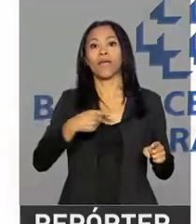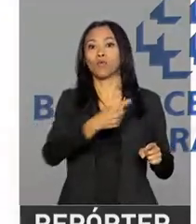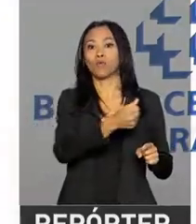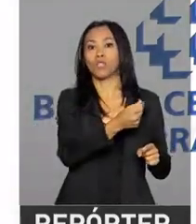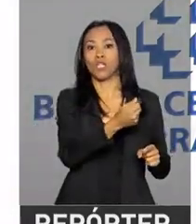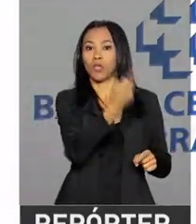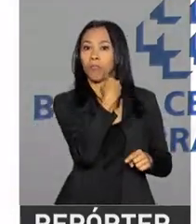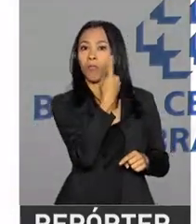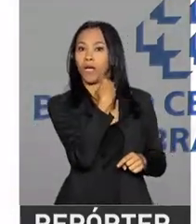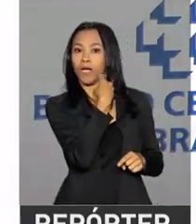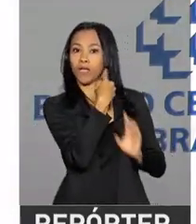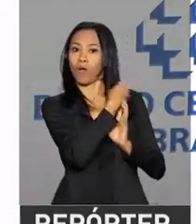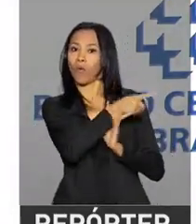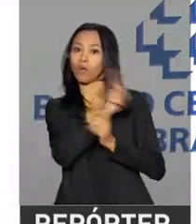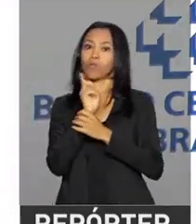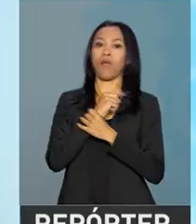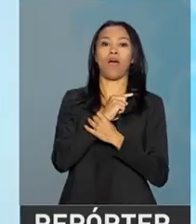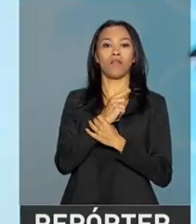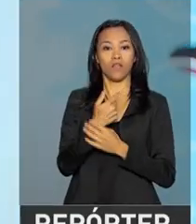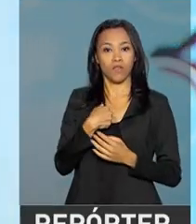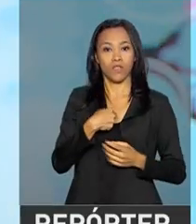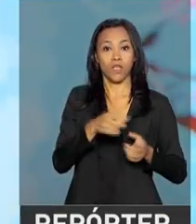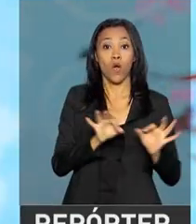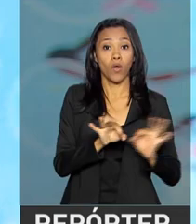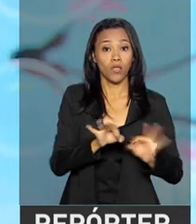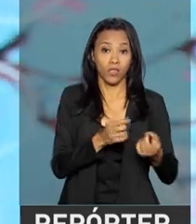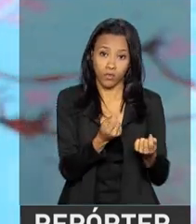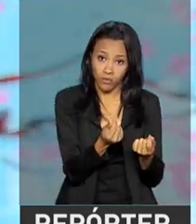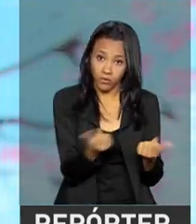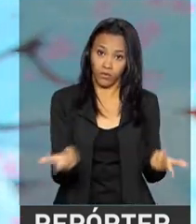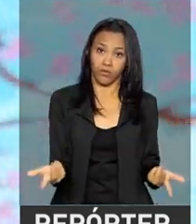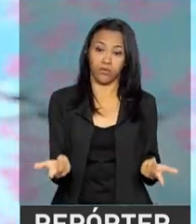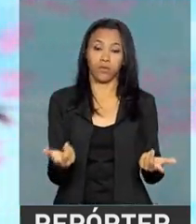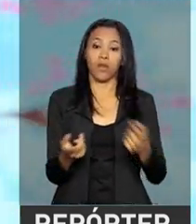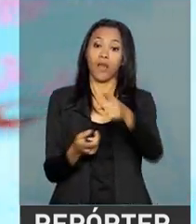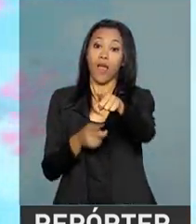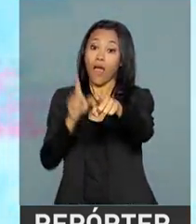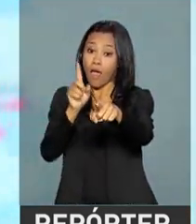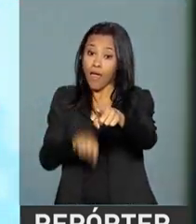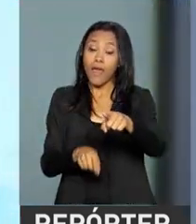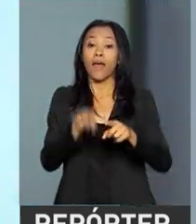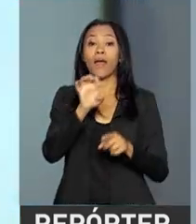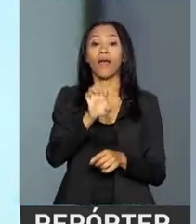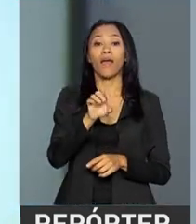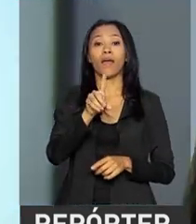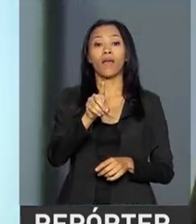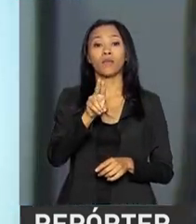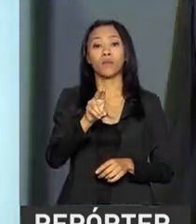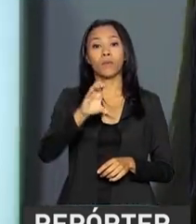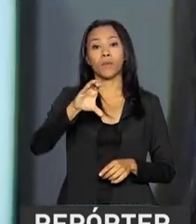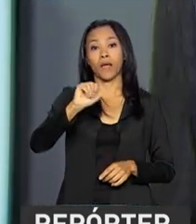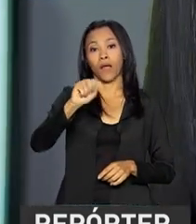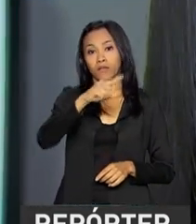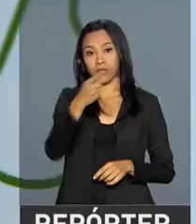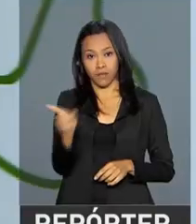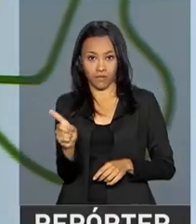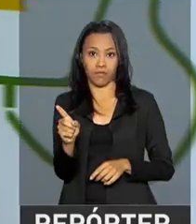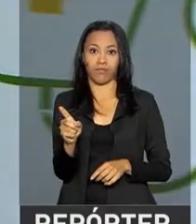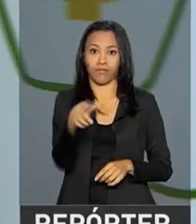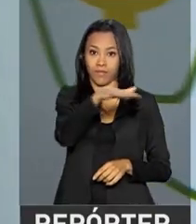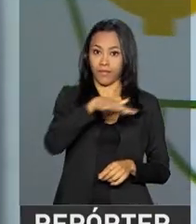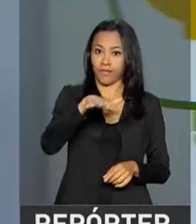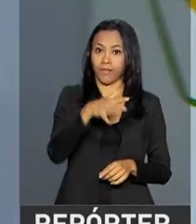dinheiro você vai fazer o dinheiro trabalhar seu favor a educação financeira essas são as palavras de ordem para esta economista